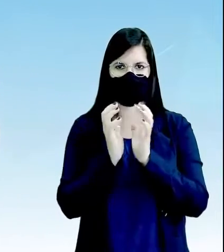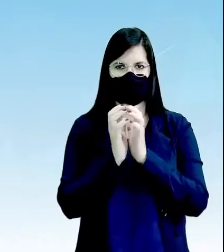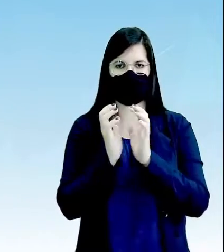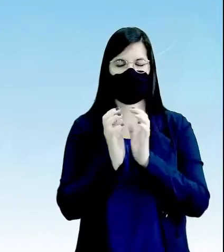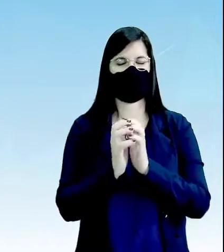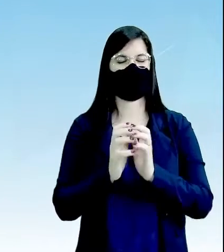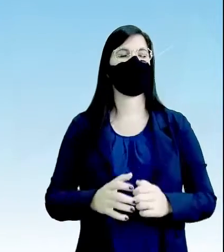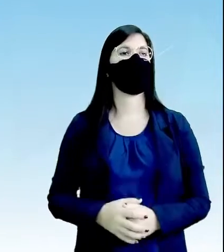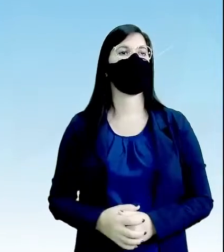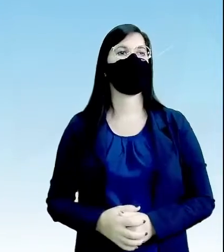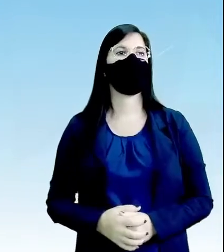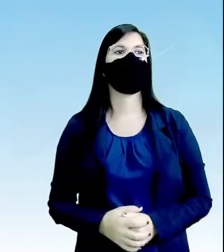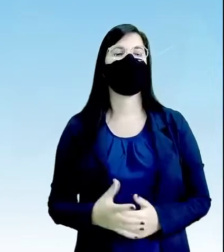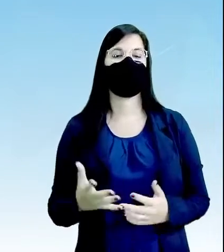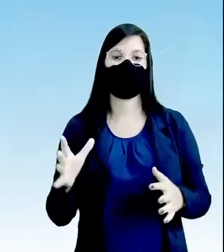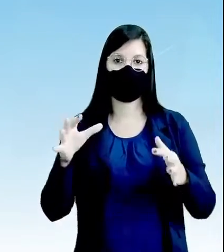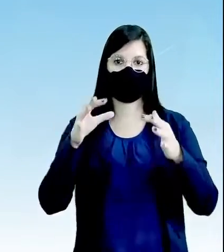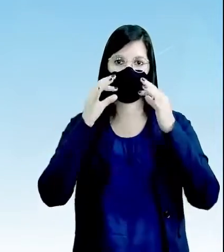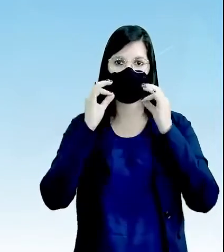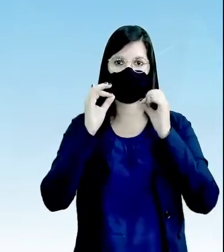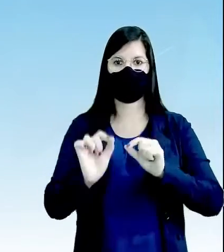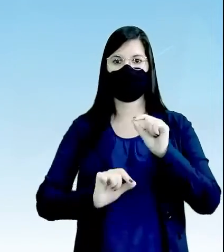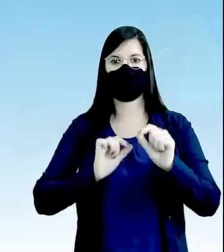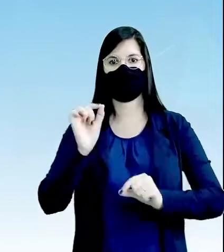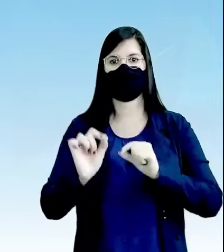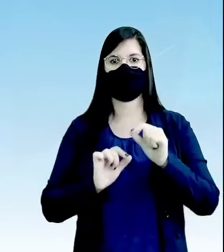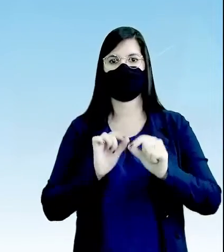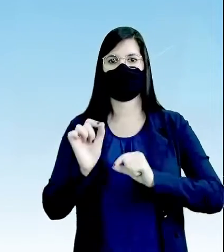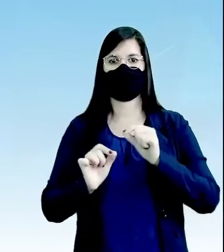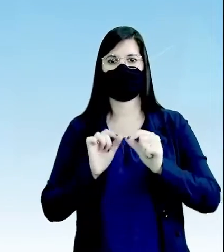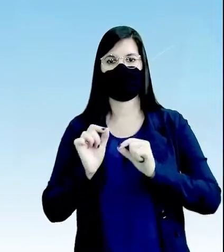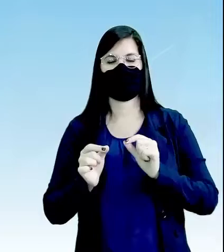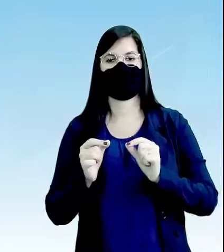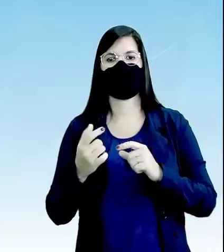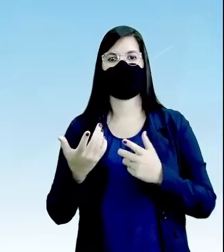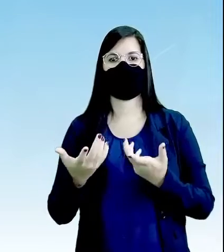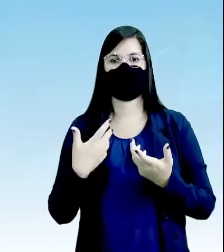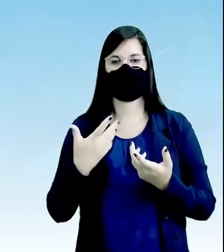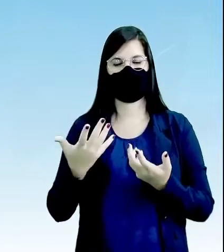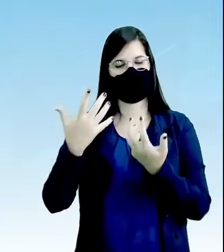daqui a pouco. Algo que me chamou a atenção foi o seguinte, eu só gostaria de fazer